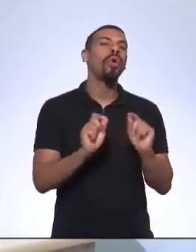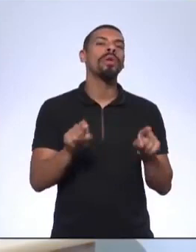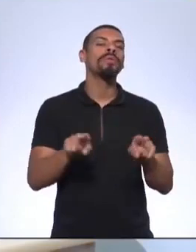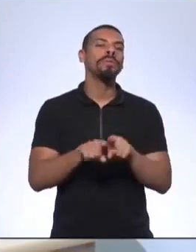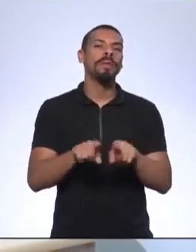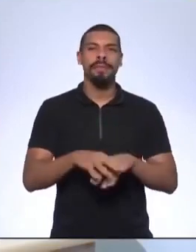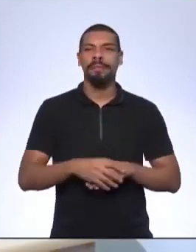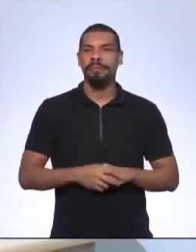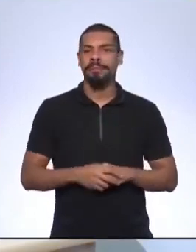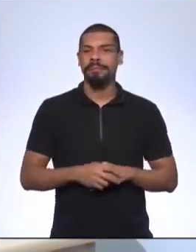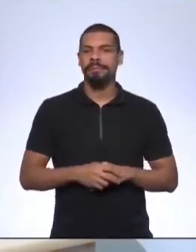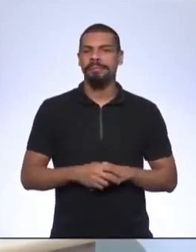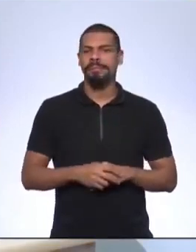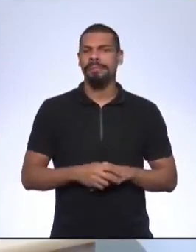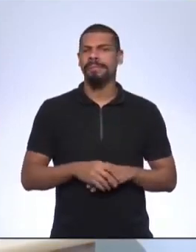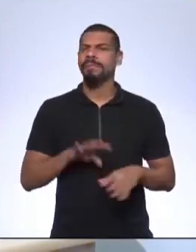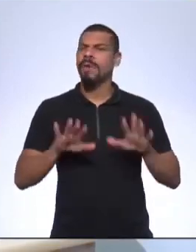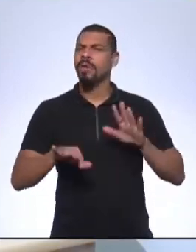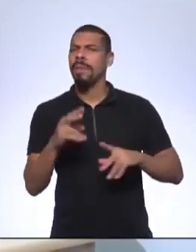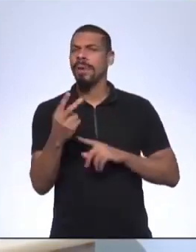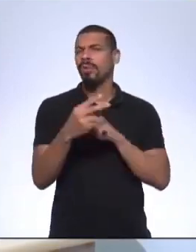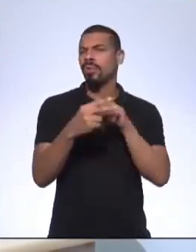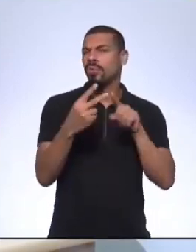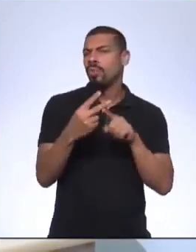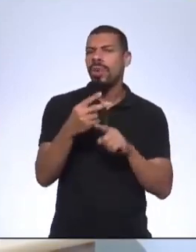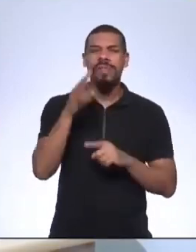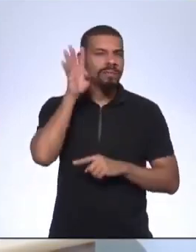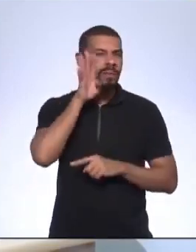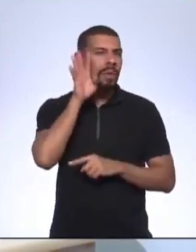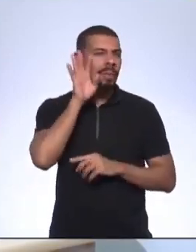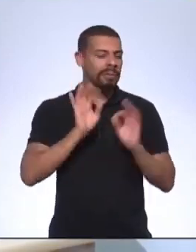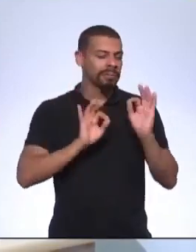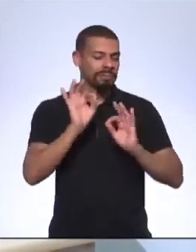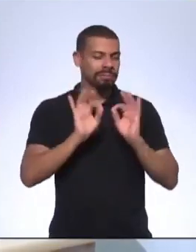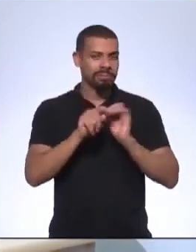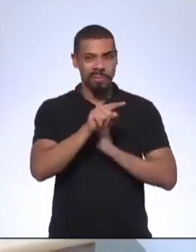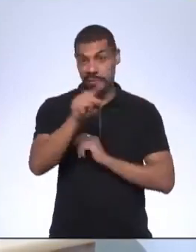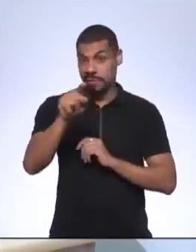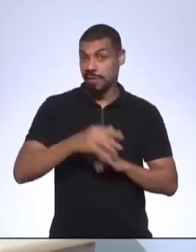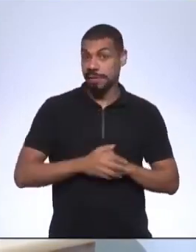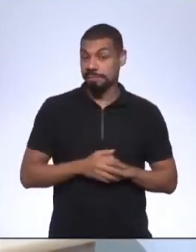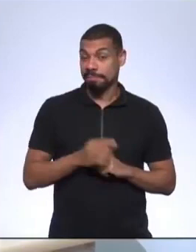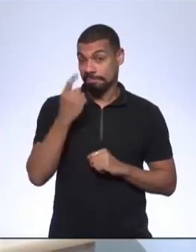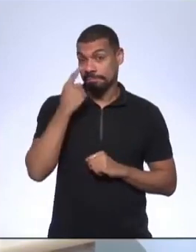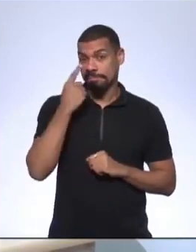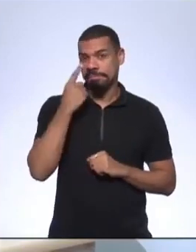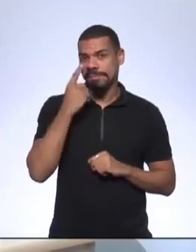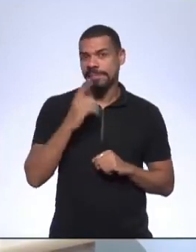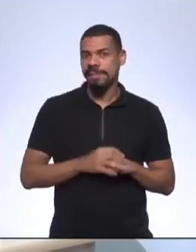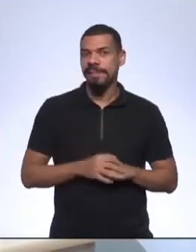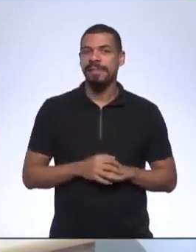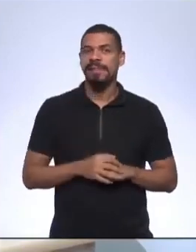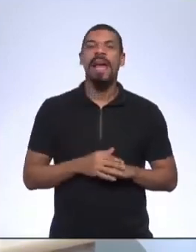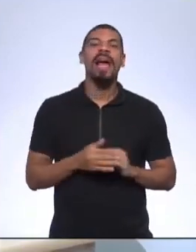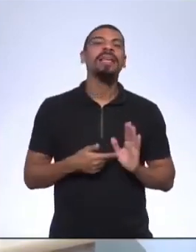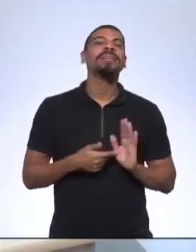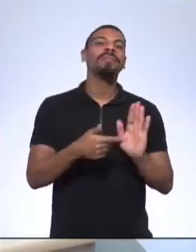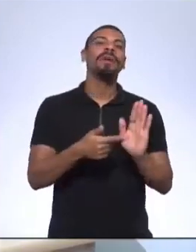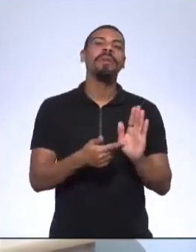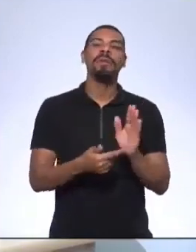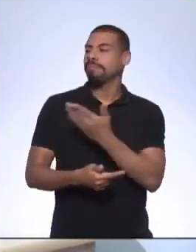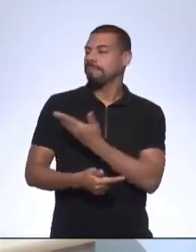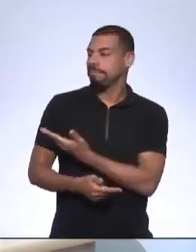aí pelo menos mais umas 2 aulas bem legais preparadas para você. Vamos ver o que tem aí, mas antes vamos apresentar aqui o